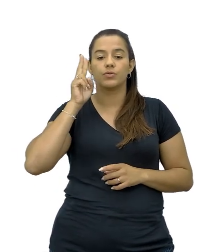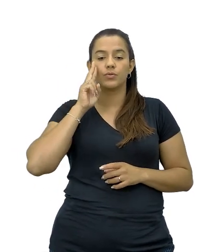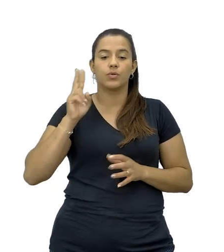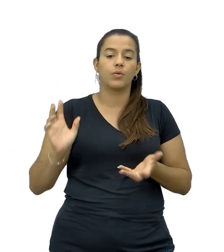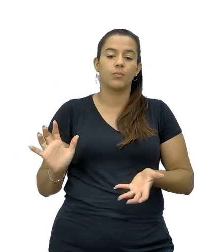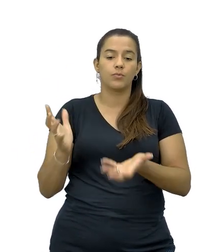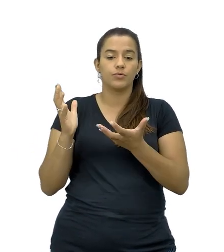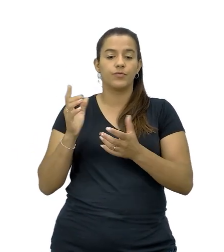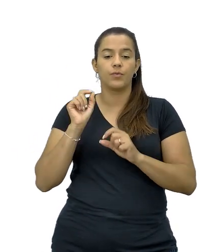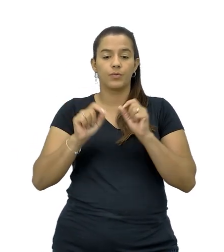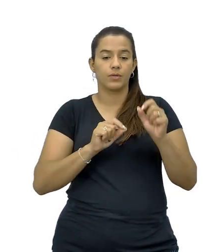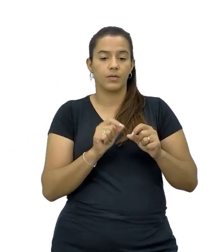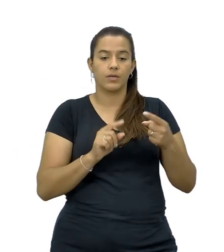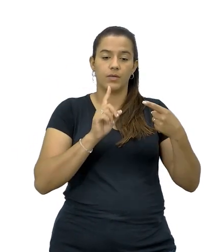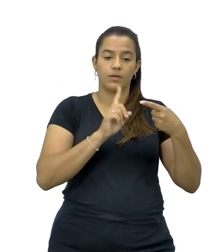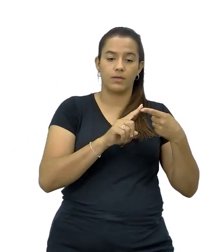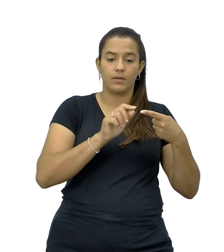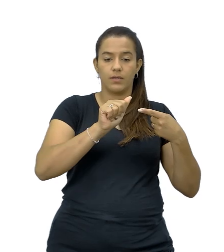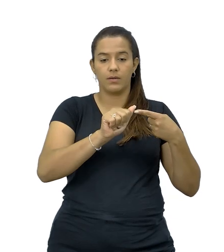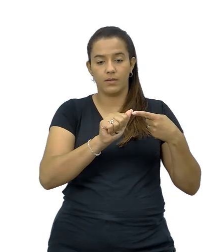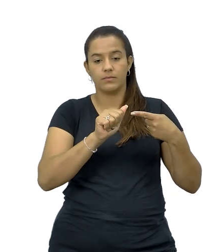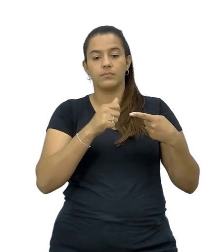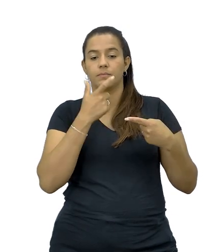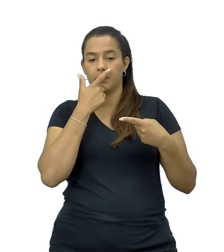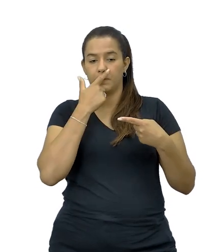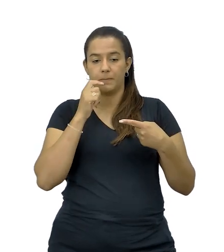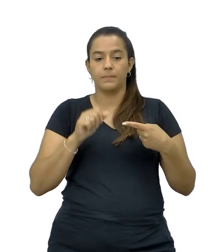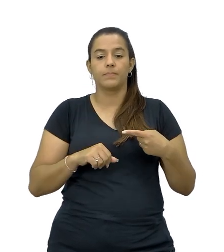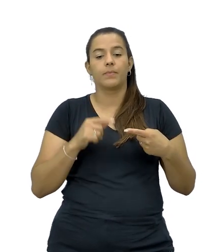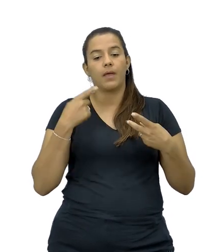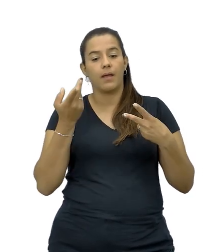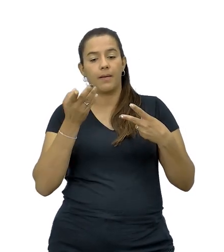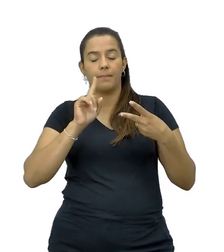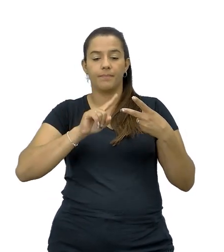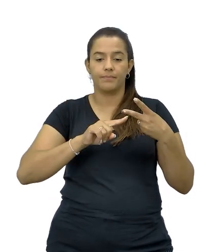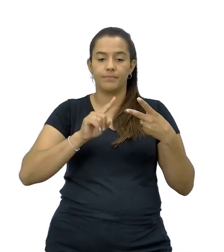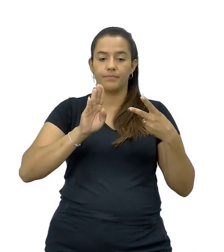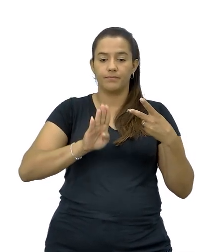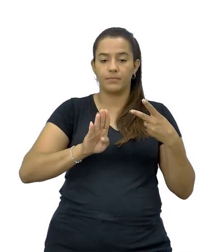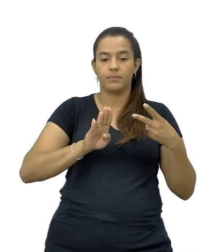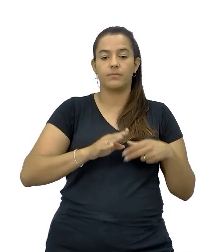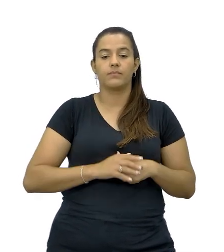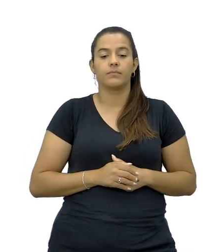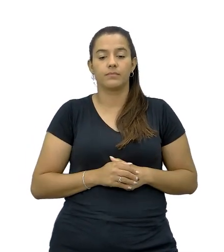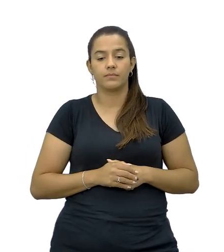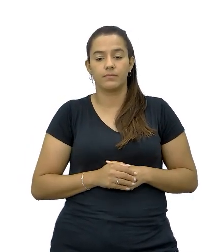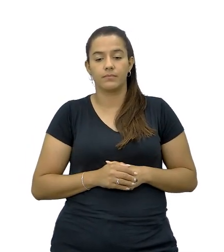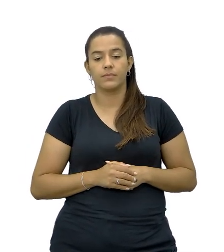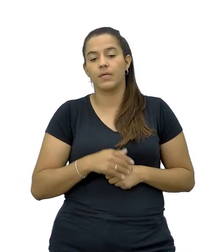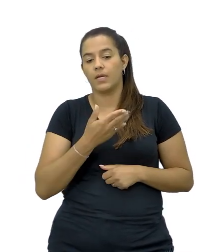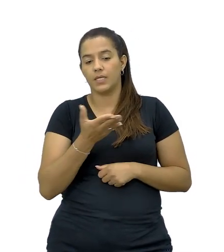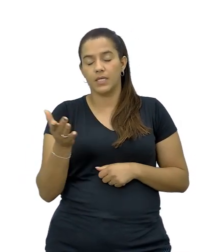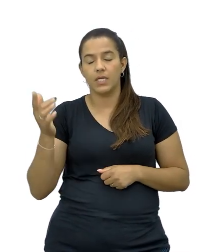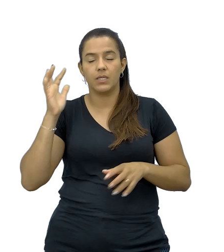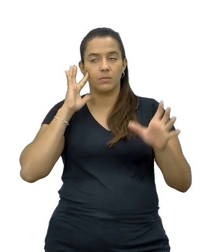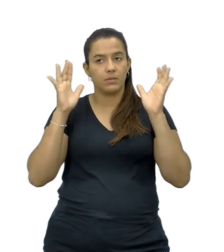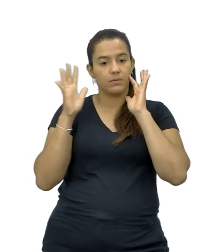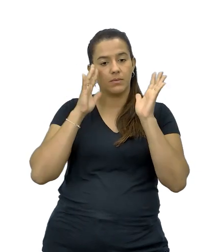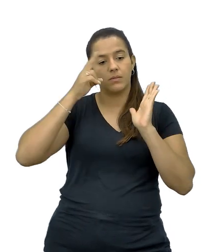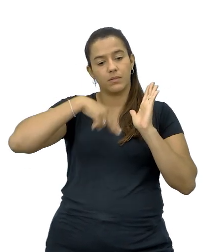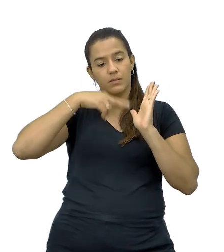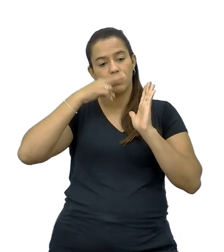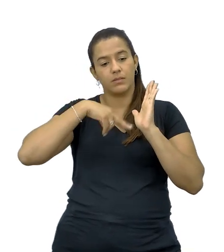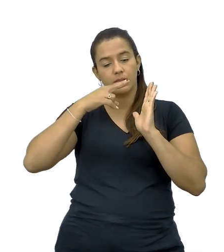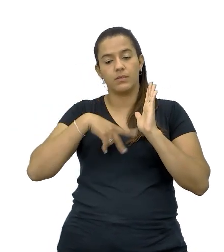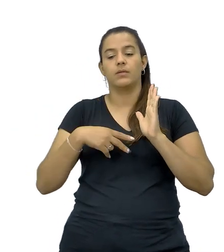temos letra a narradora afirmar que sabe soletrar muito bem. Óbvio que o estudante ele precisa ler e reler,